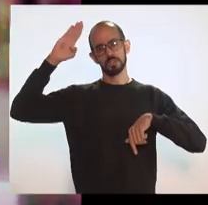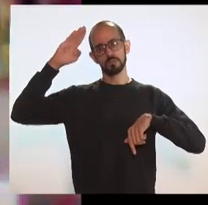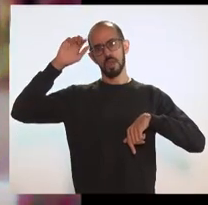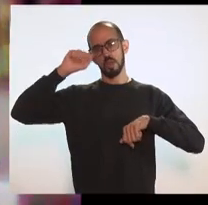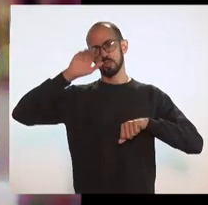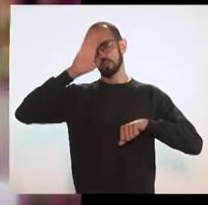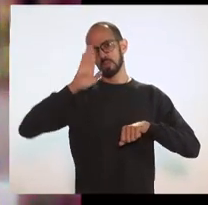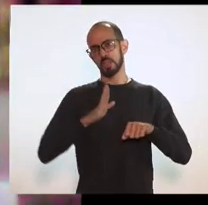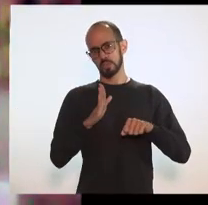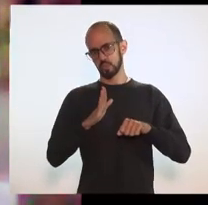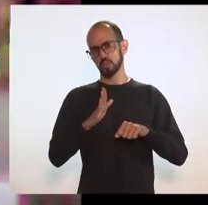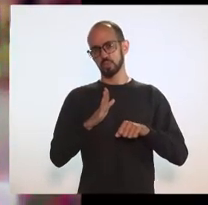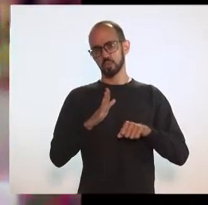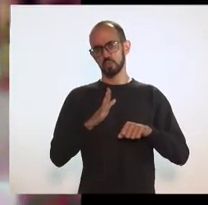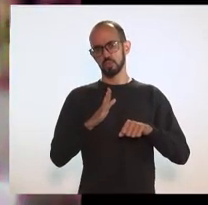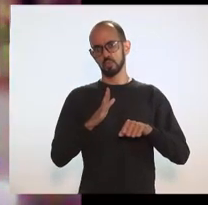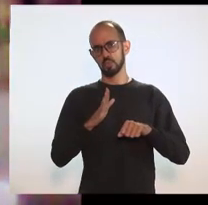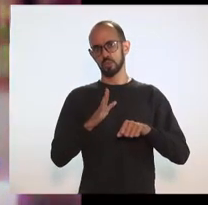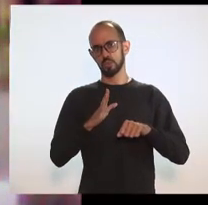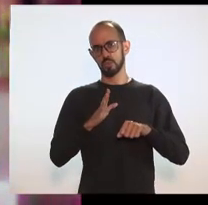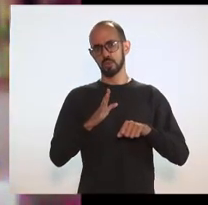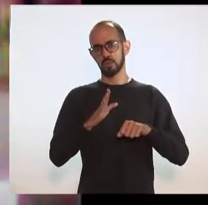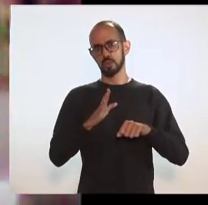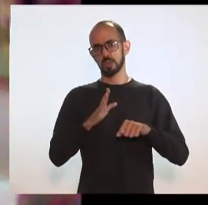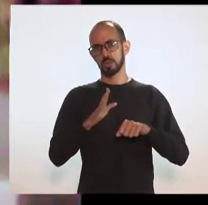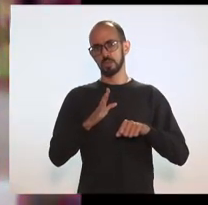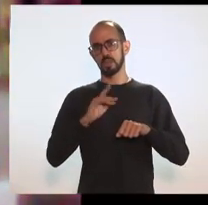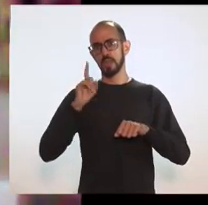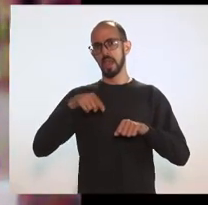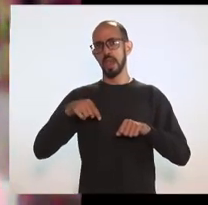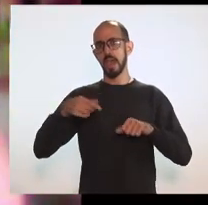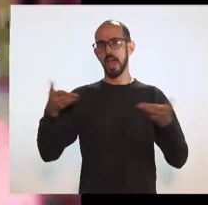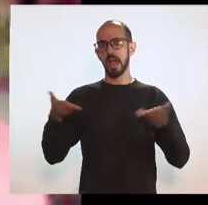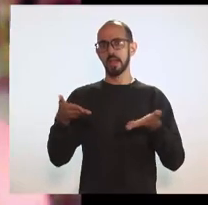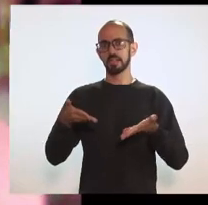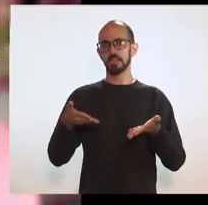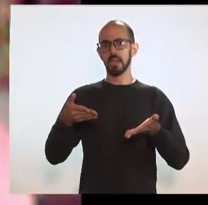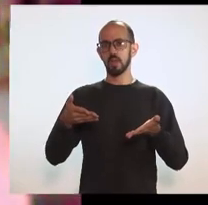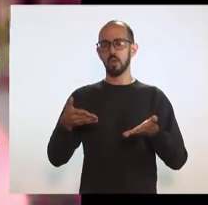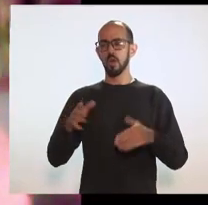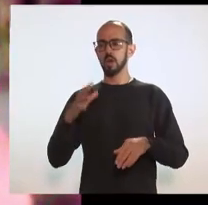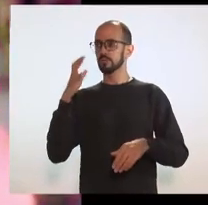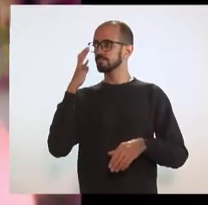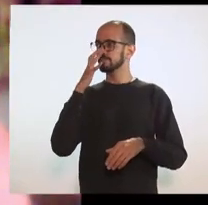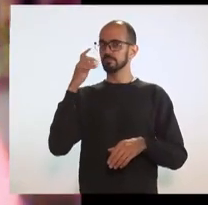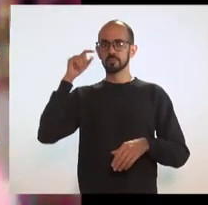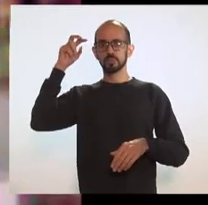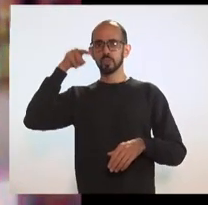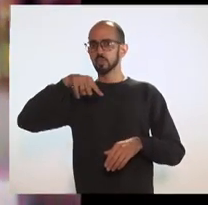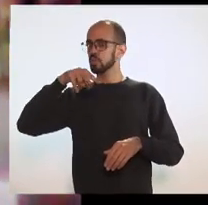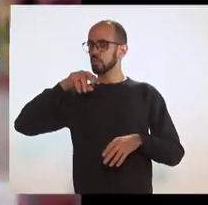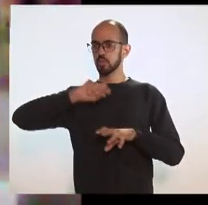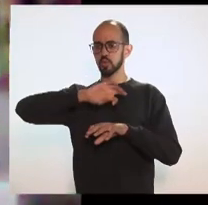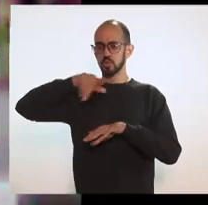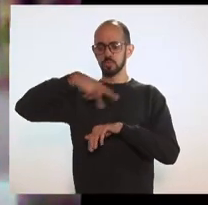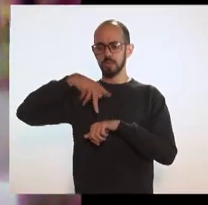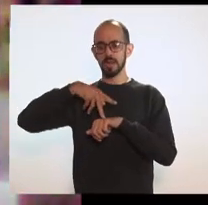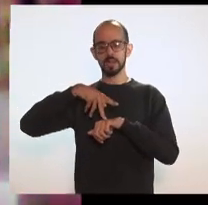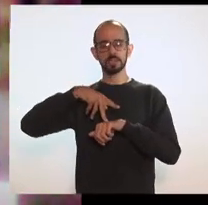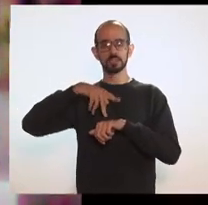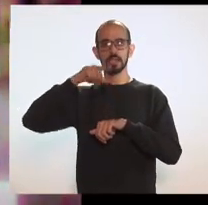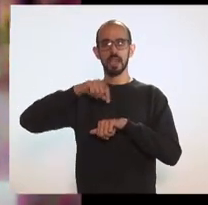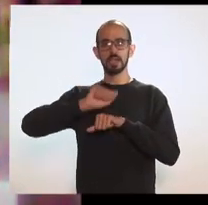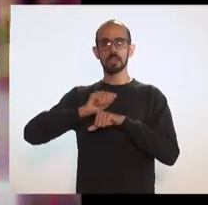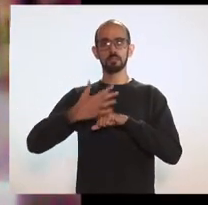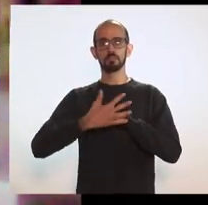Brasil se tornou oitocento Mundial que é a pandemia e e as últimas 24 horas